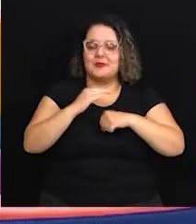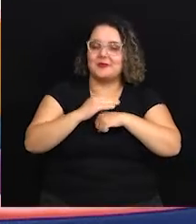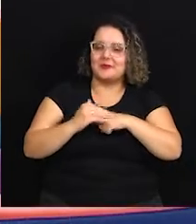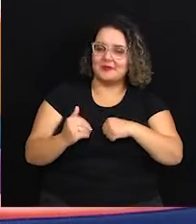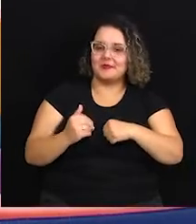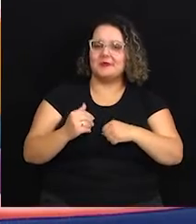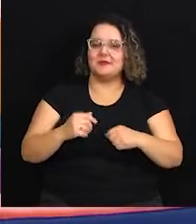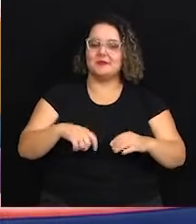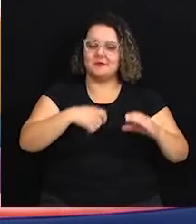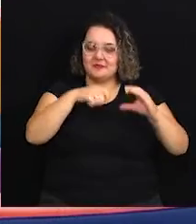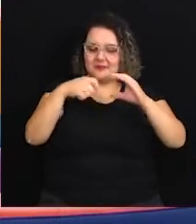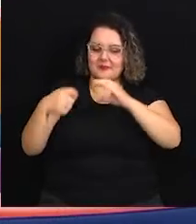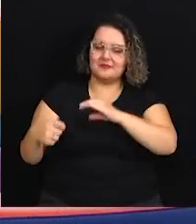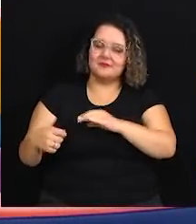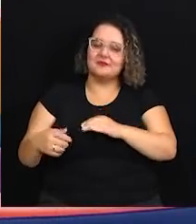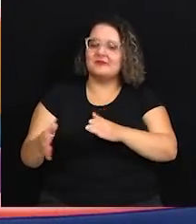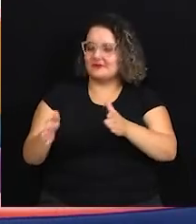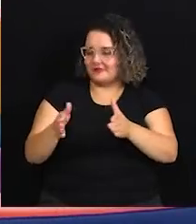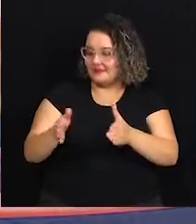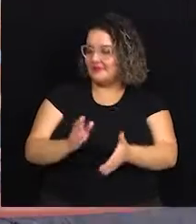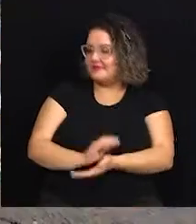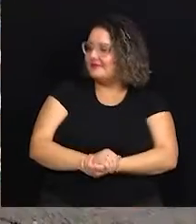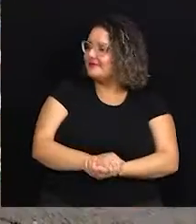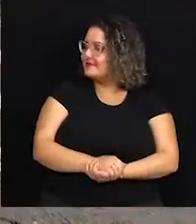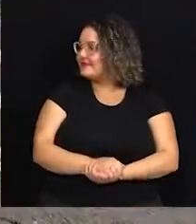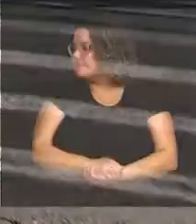vocês vão ficar com imagens aqui do espaço por enquanto.